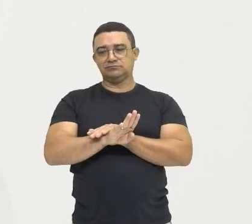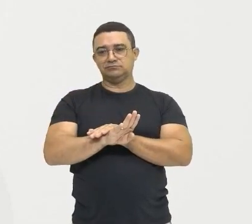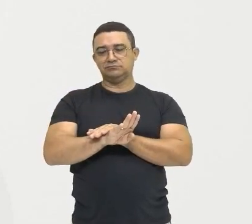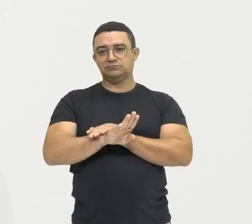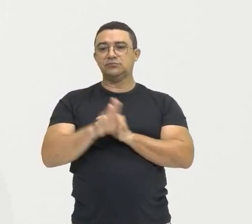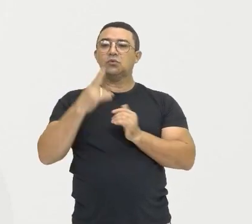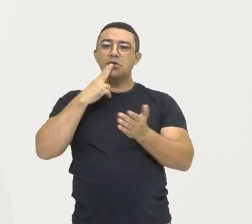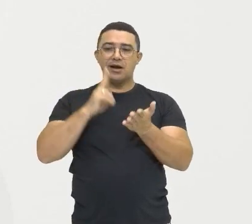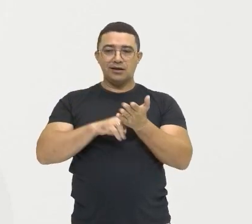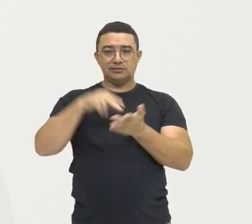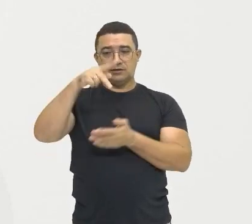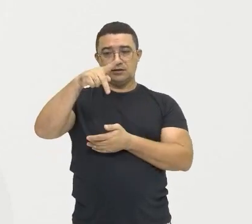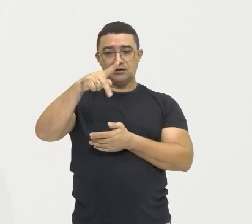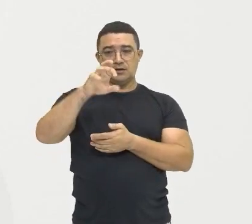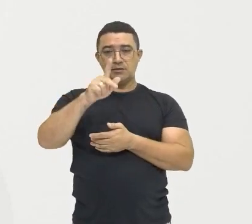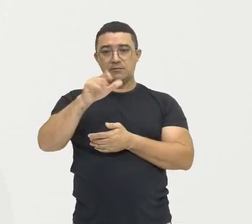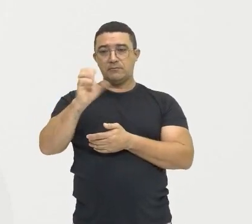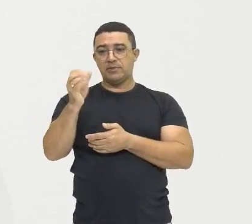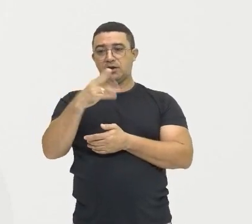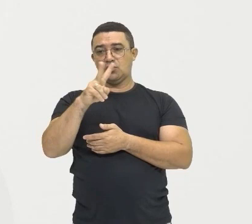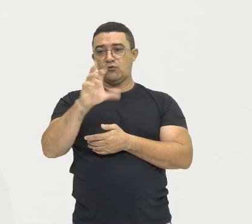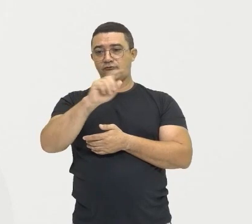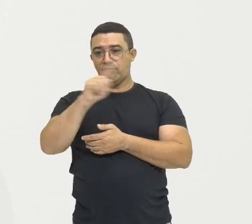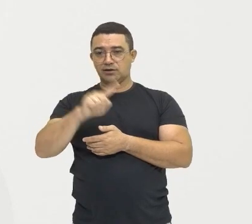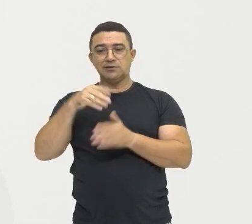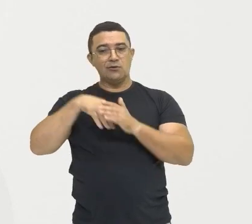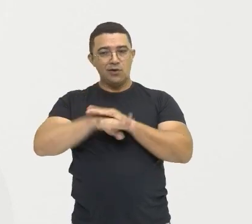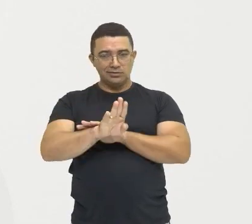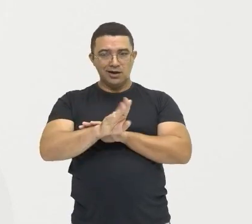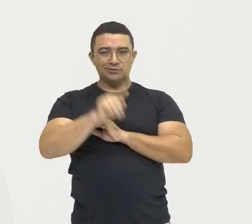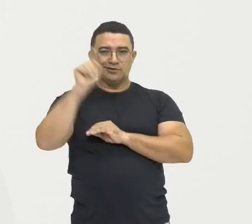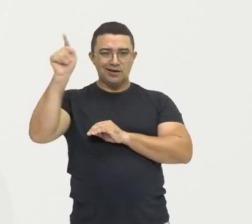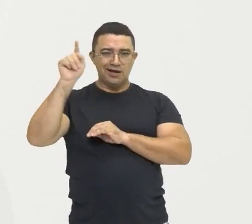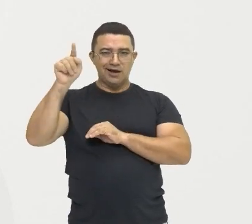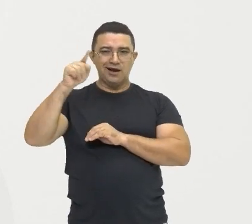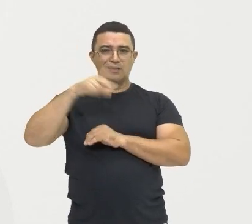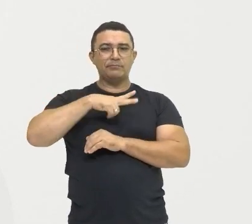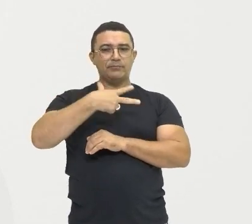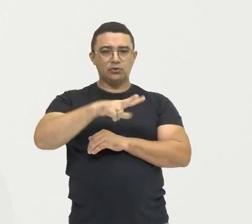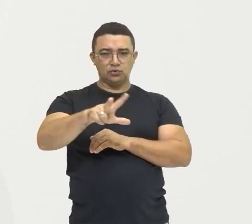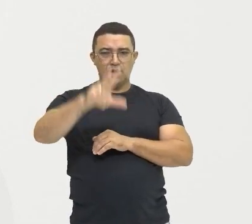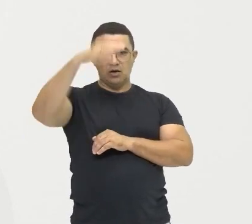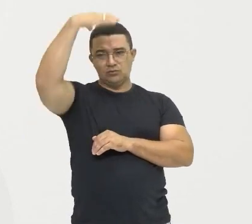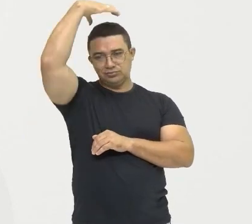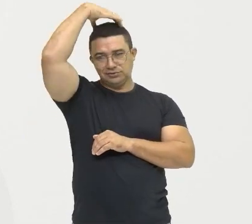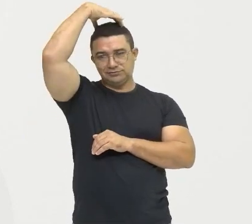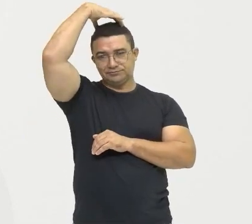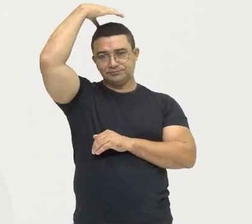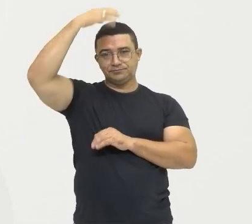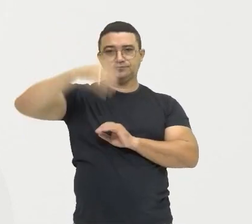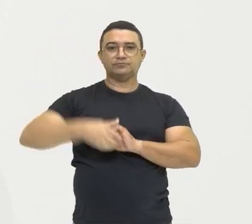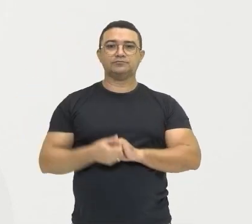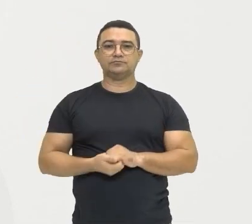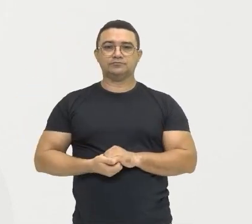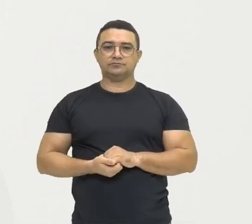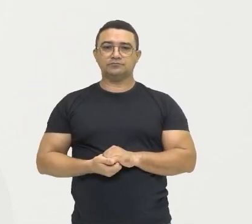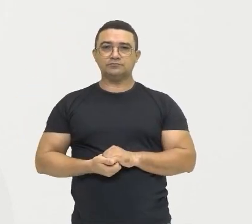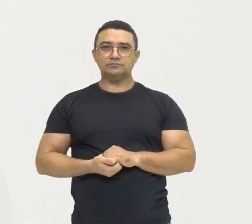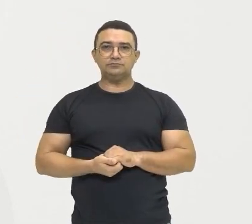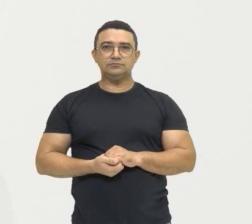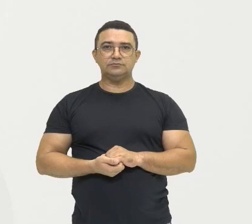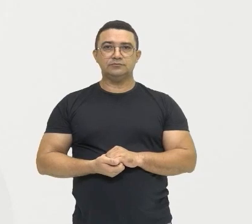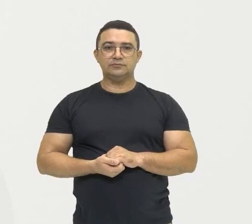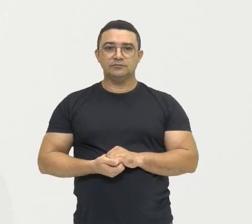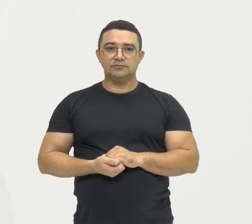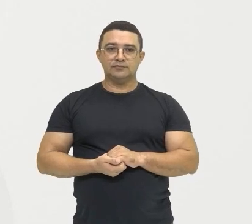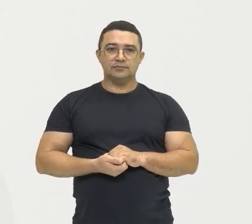ficou guardada no Arquivo Nacional de Portugal, que é chamado Torre do Tombo, até o início do século XIX. Gente, foi